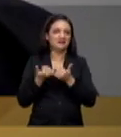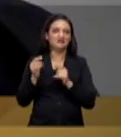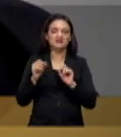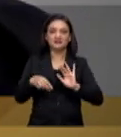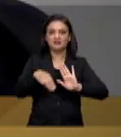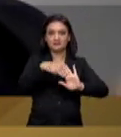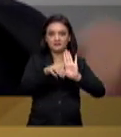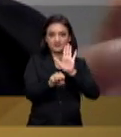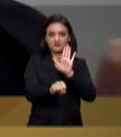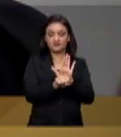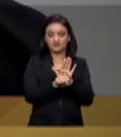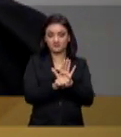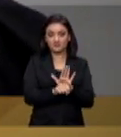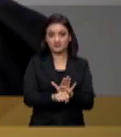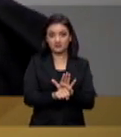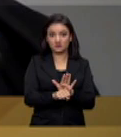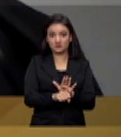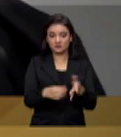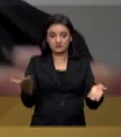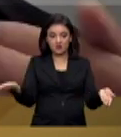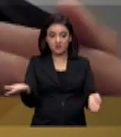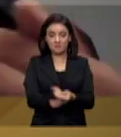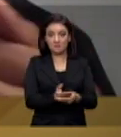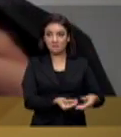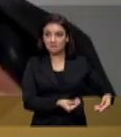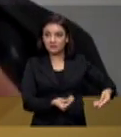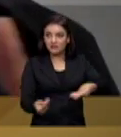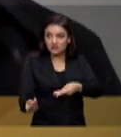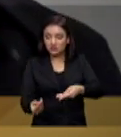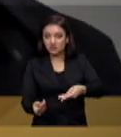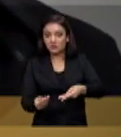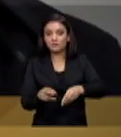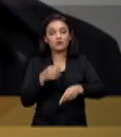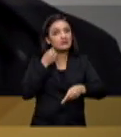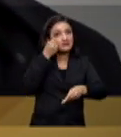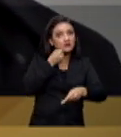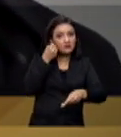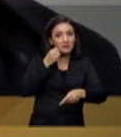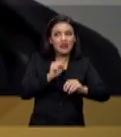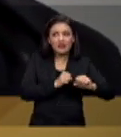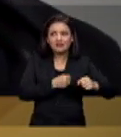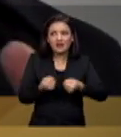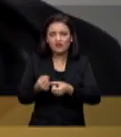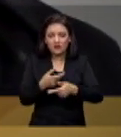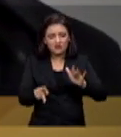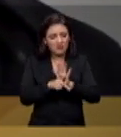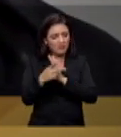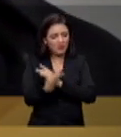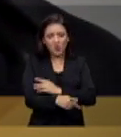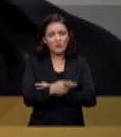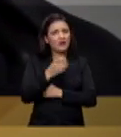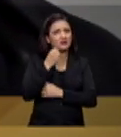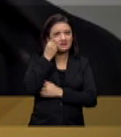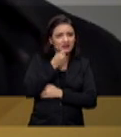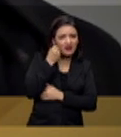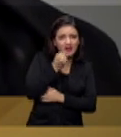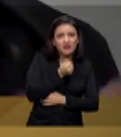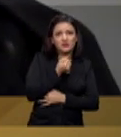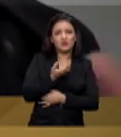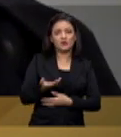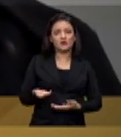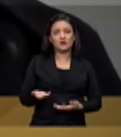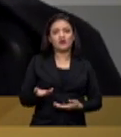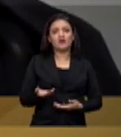mandado de segurança impetrado por parlamentar para a defesa de suas prerrogativas ou de prerrogativas